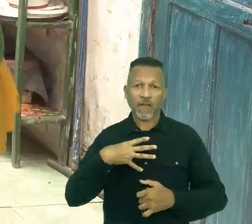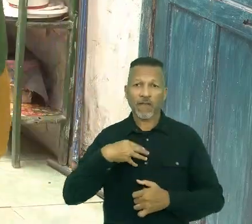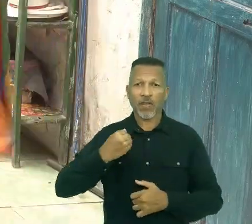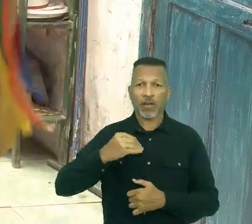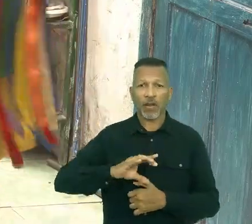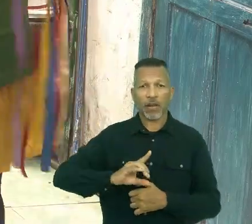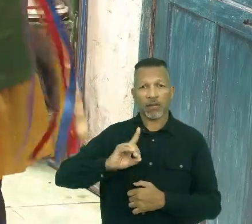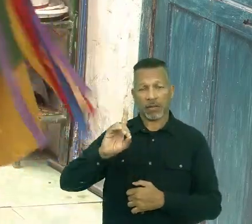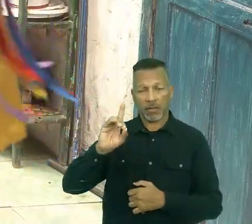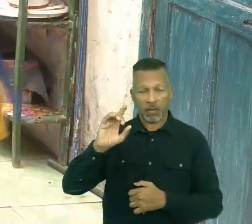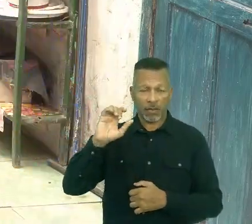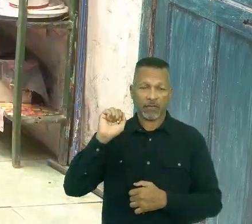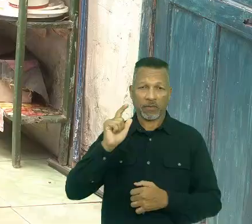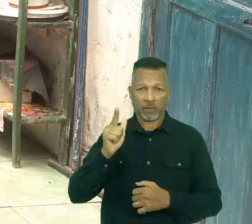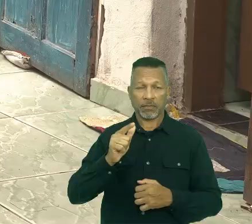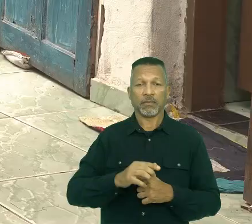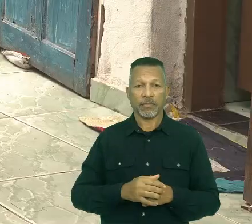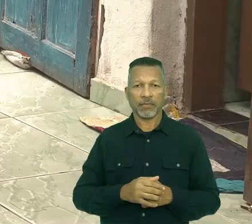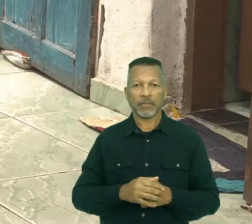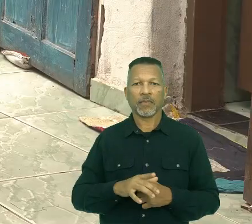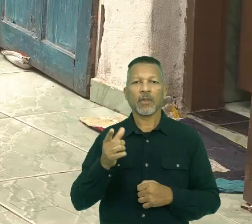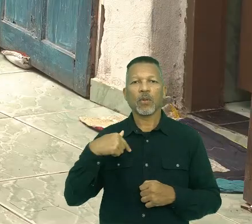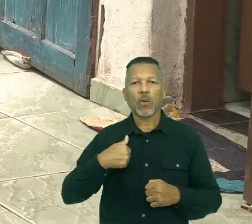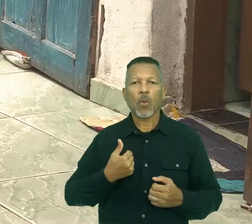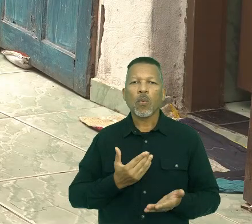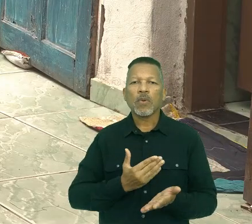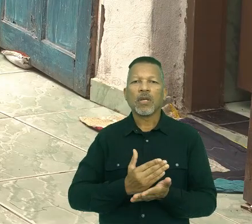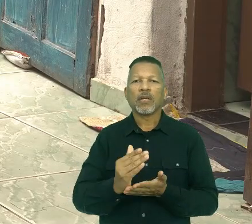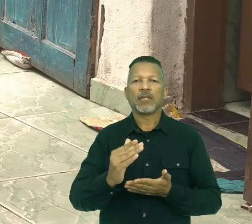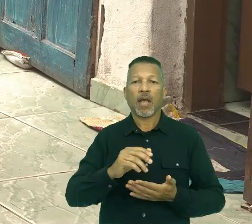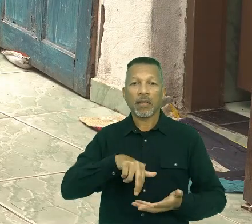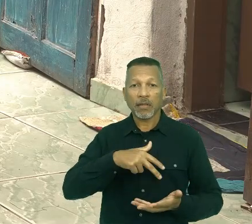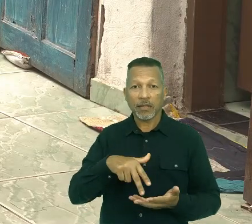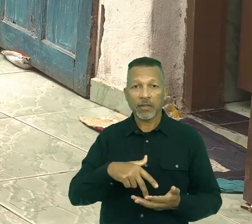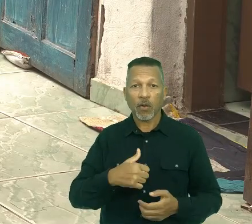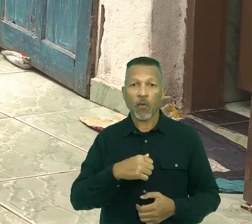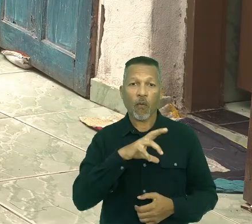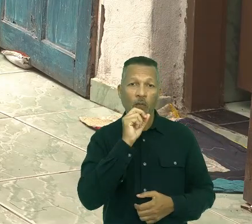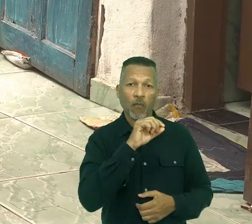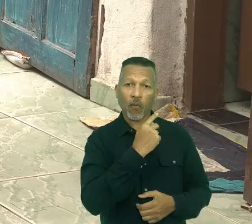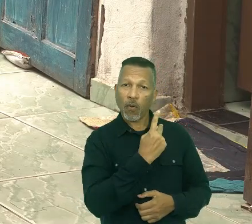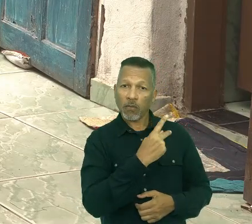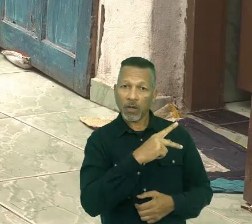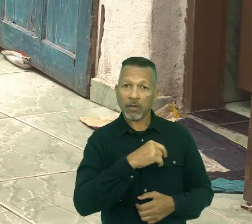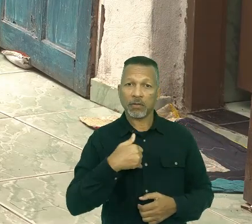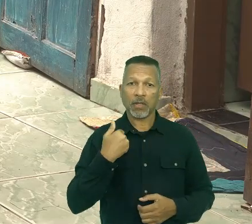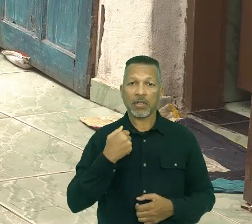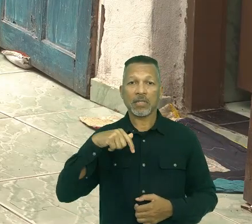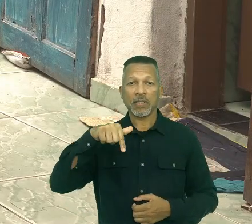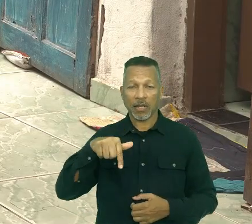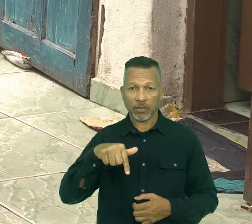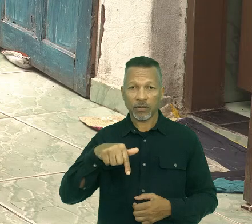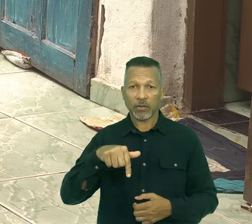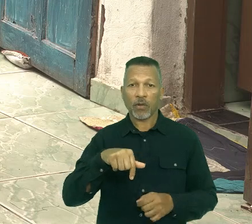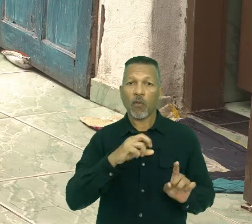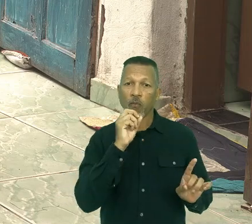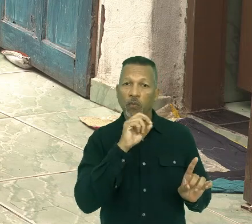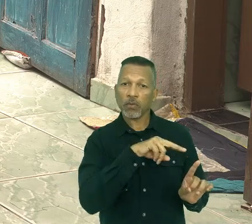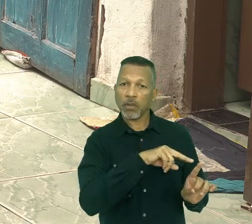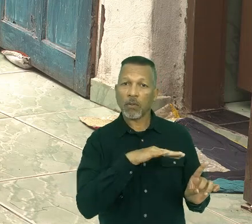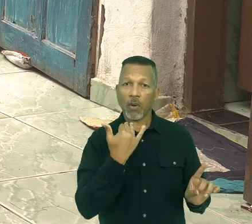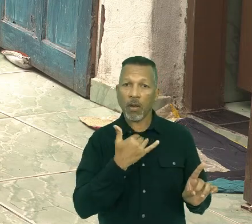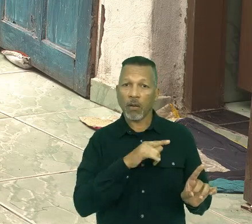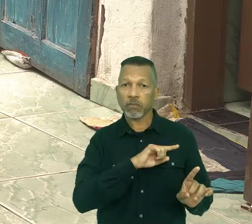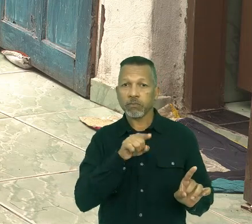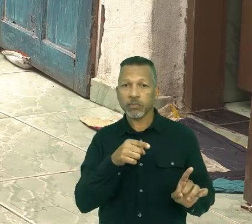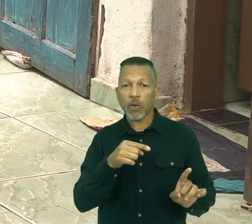de Davi. Comecei a dançar com o avô dela, eu estava critico, com 7 anos. O avô dela morreu, passou